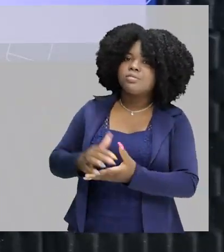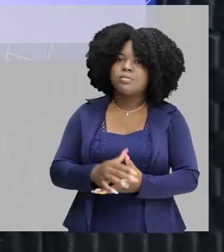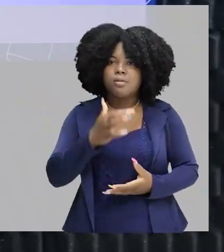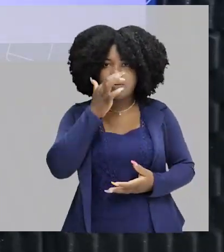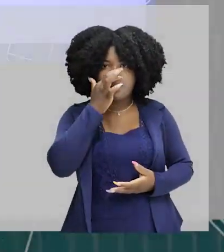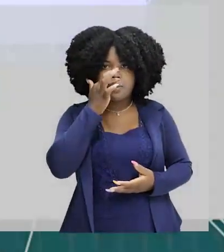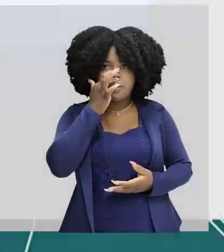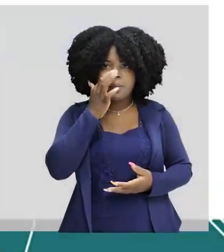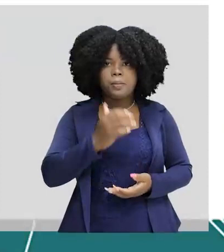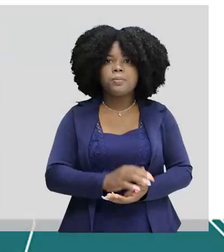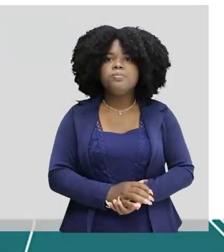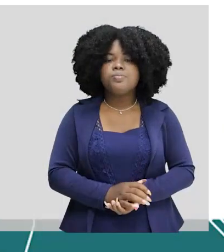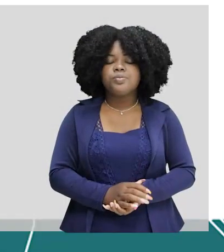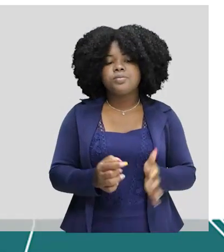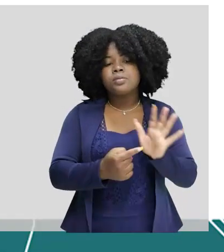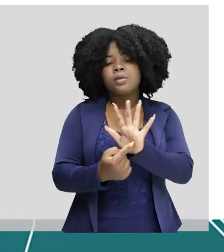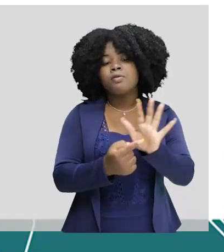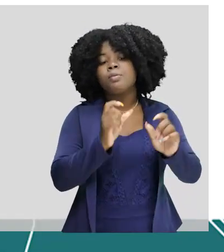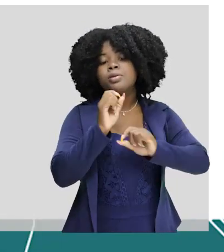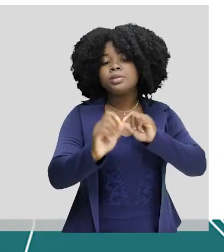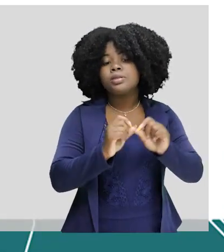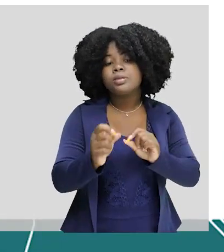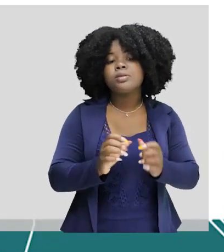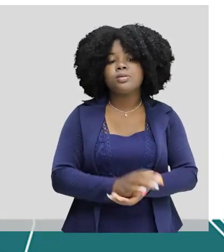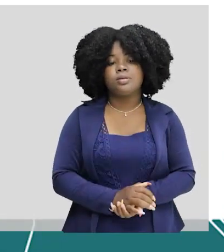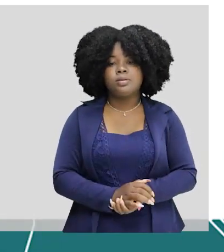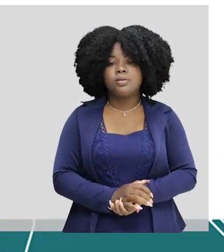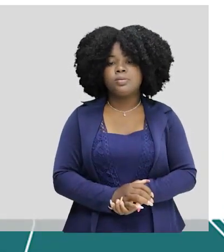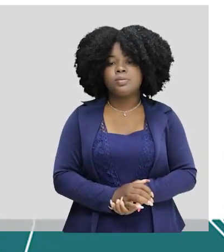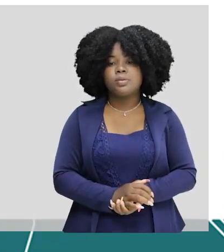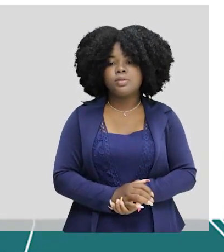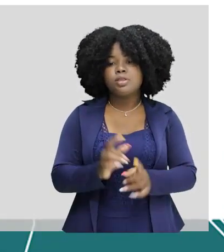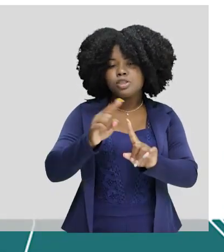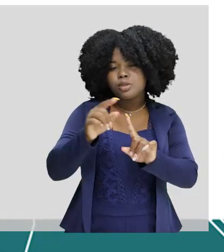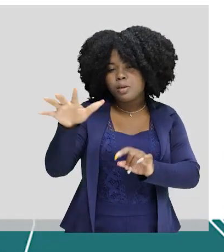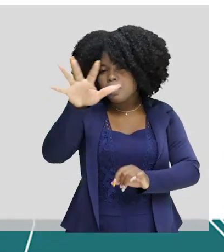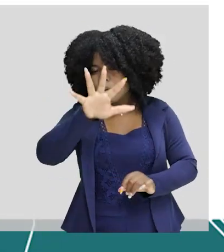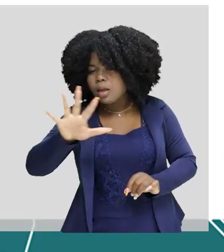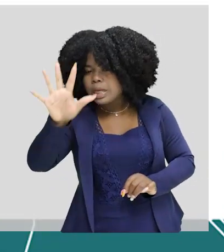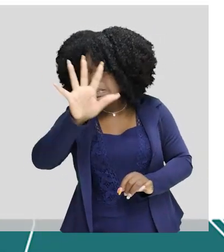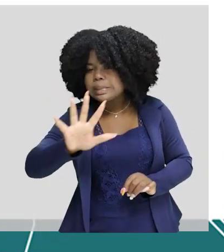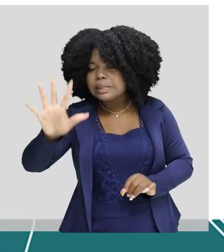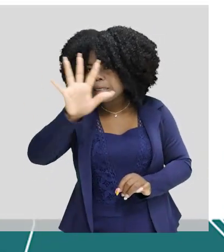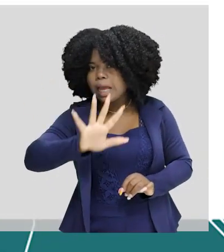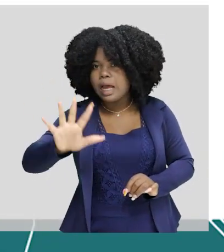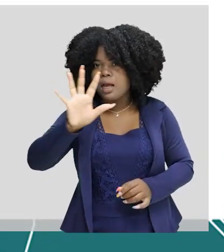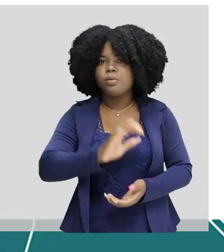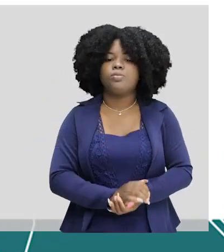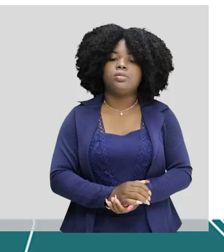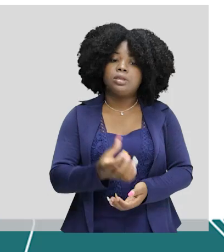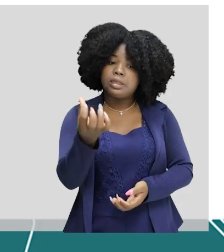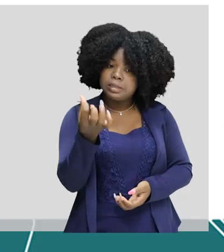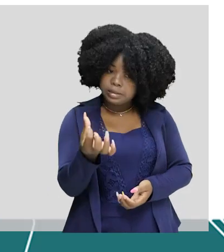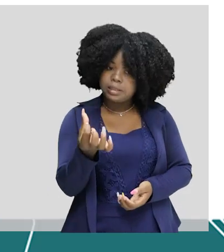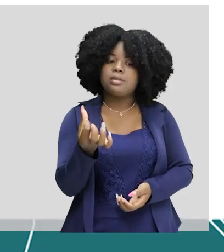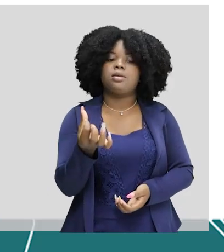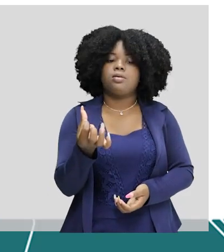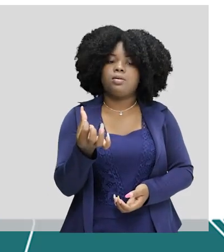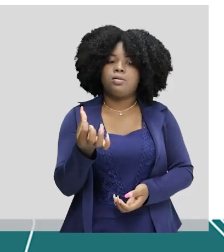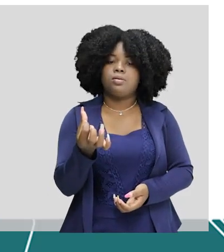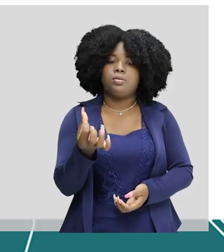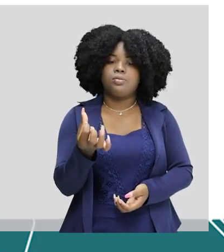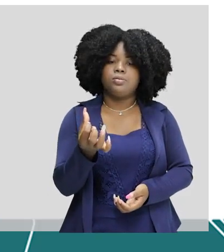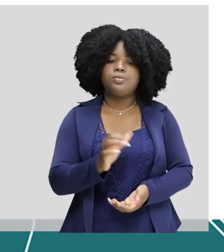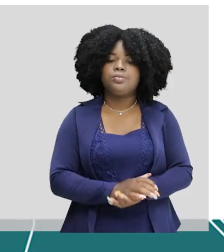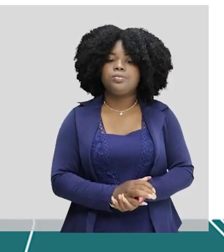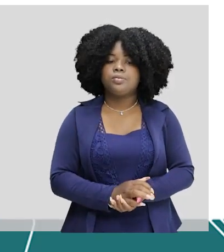estequiometria e nós vamos apresentar casos gerais. Vão ser um total de 6 casos. E a gente